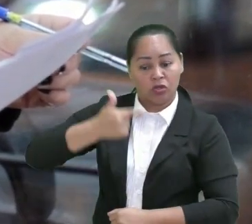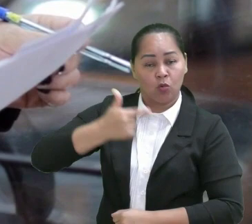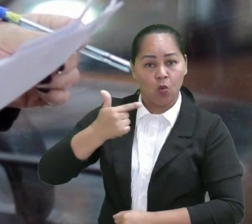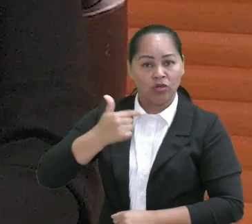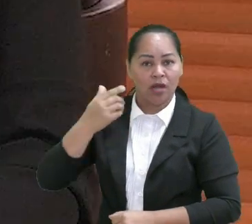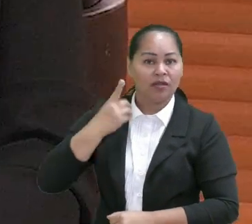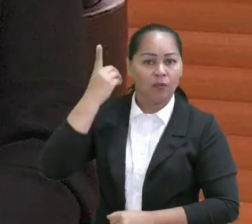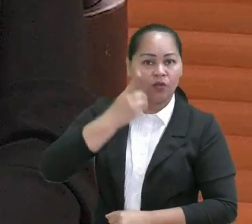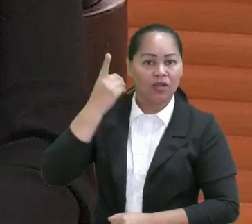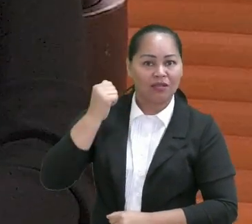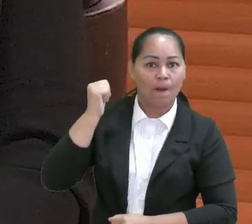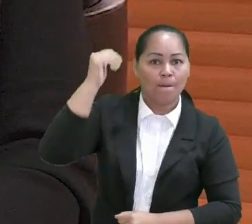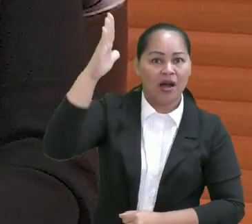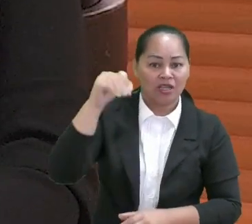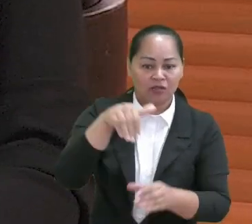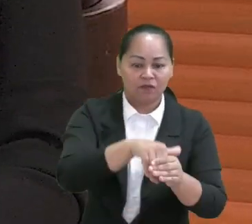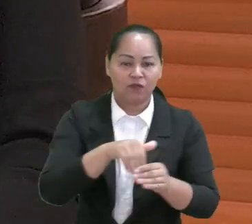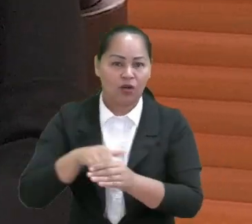né, com